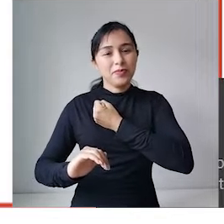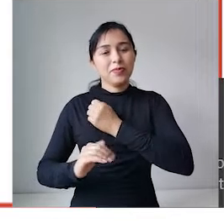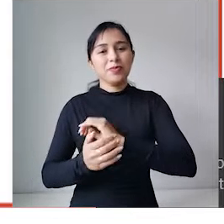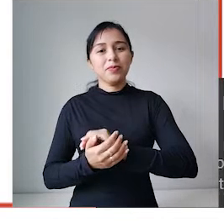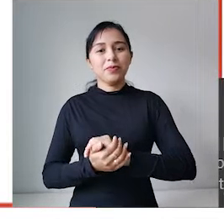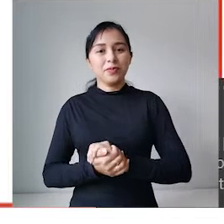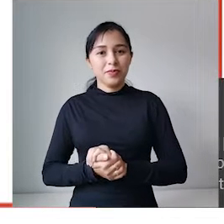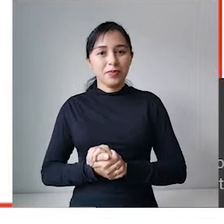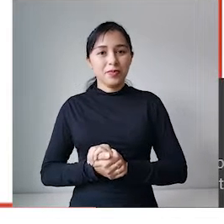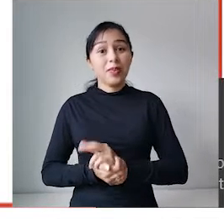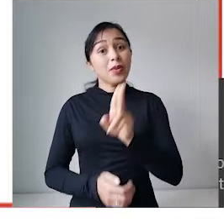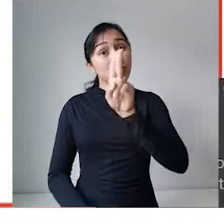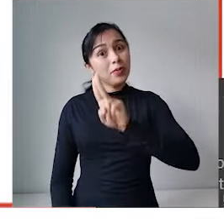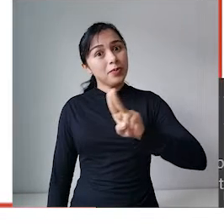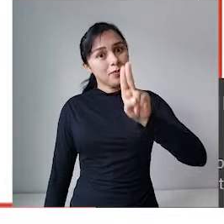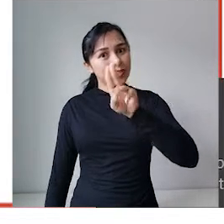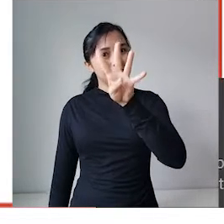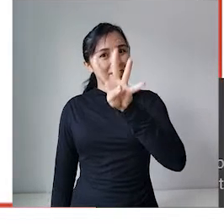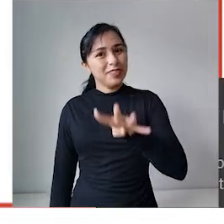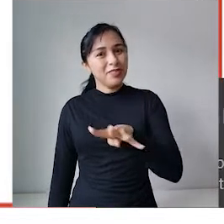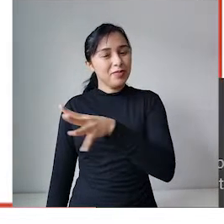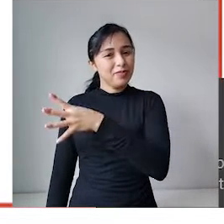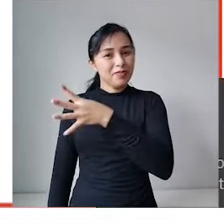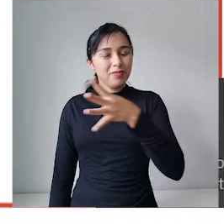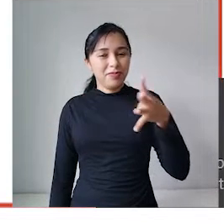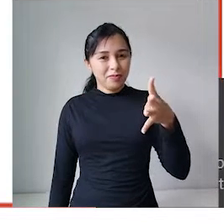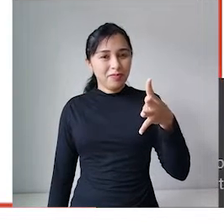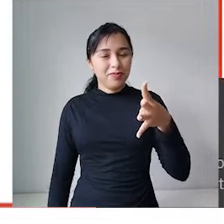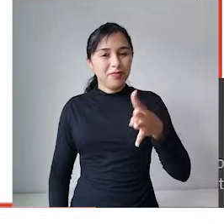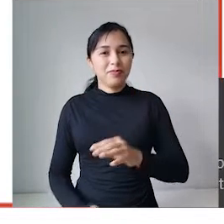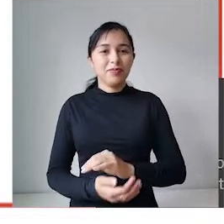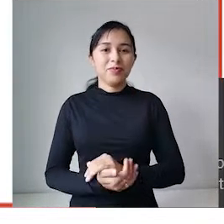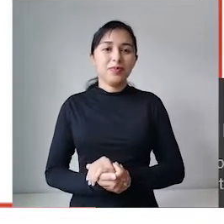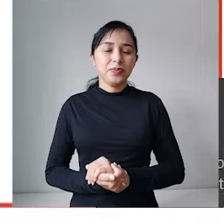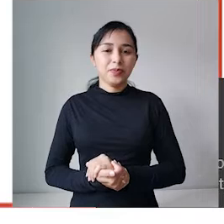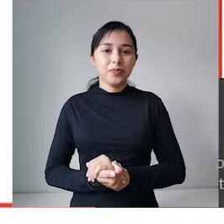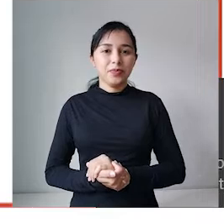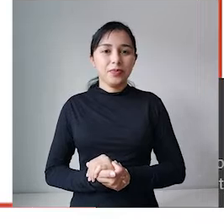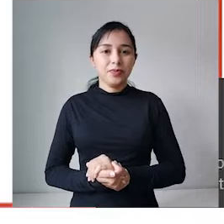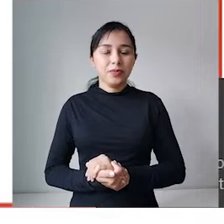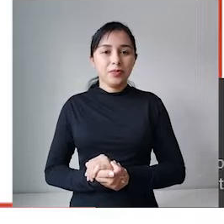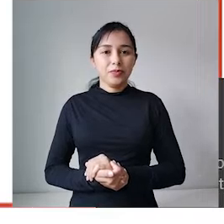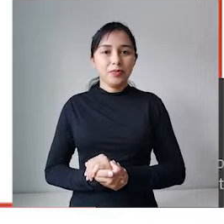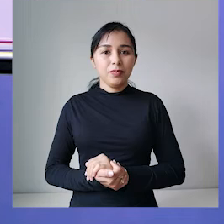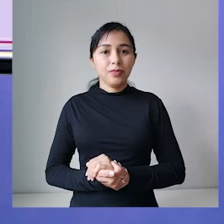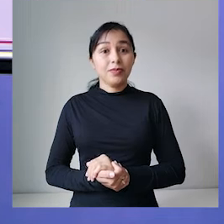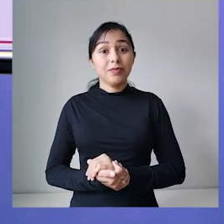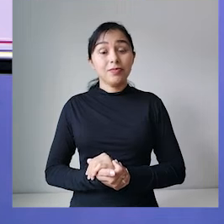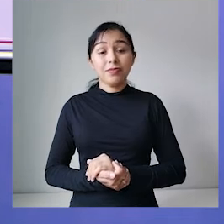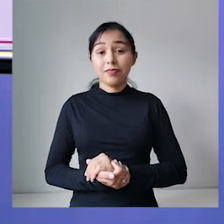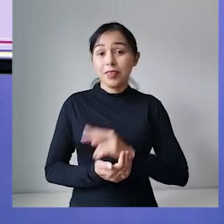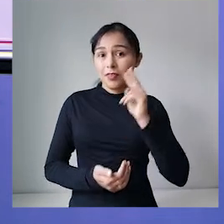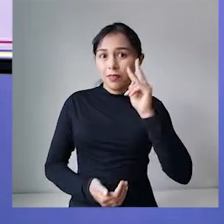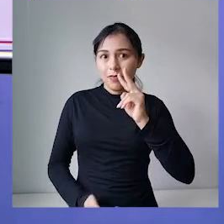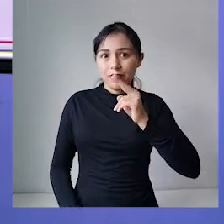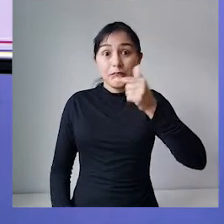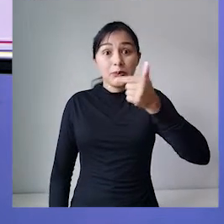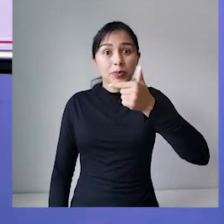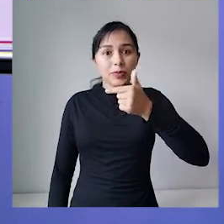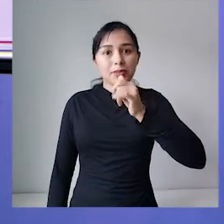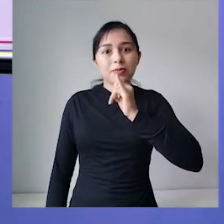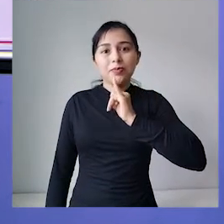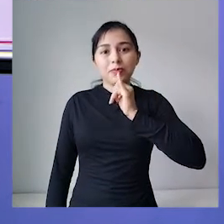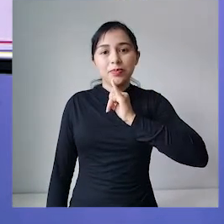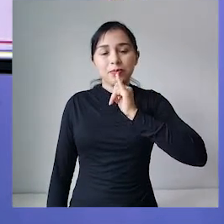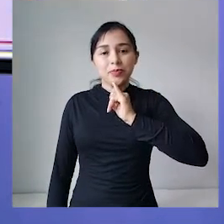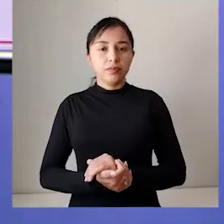algarismos, na tabela de ordens e classes, e também fazer a decomposição desse número. Vamos para o exemplo 2.